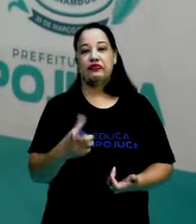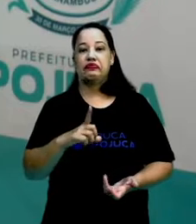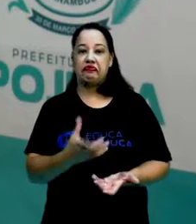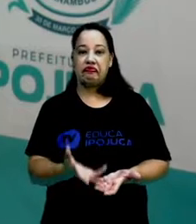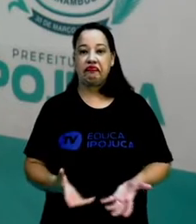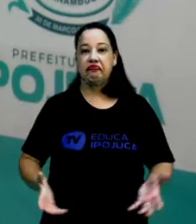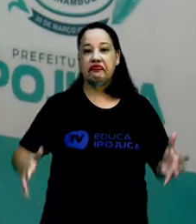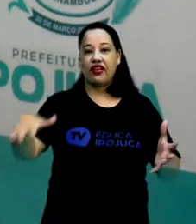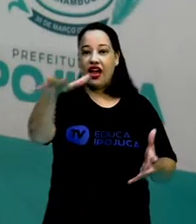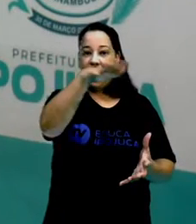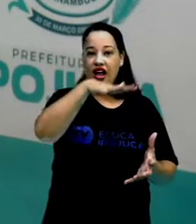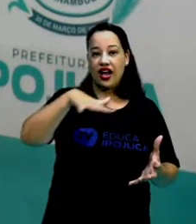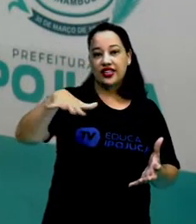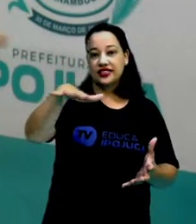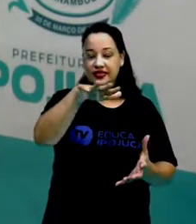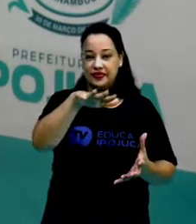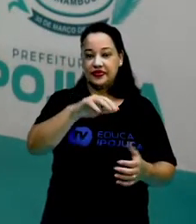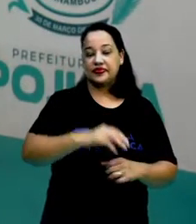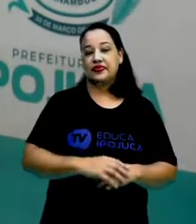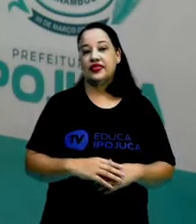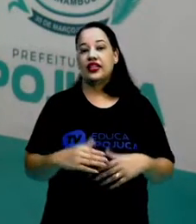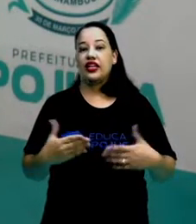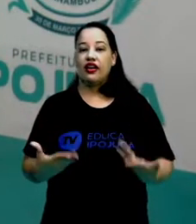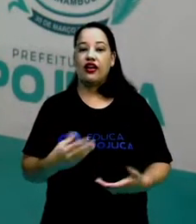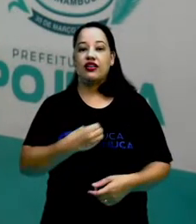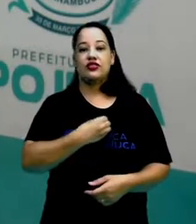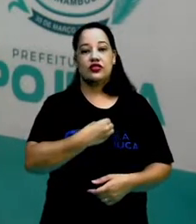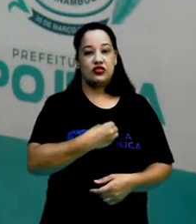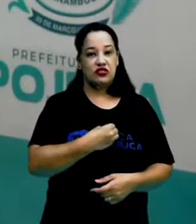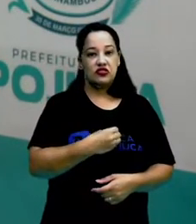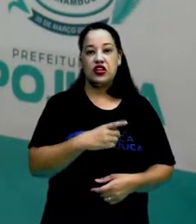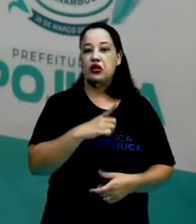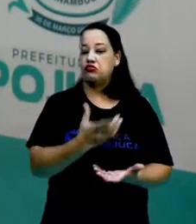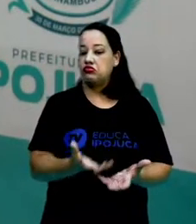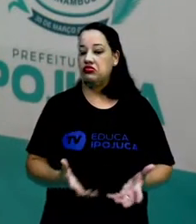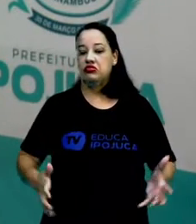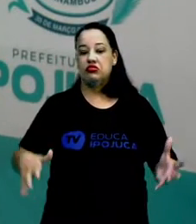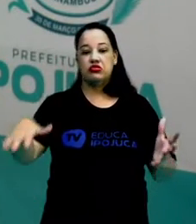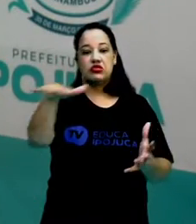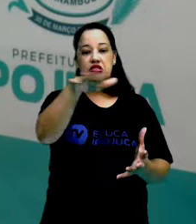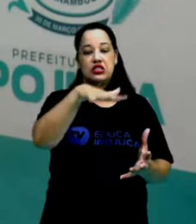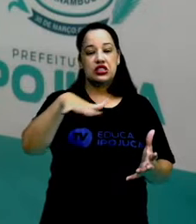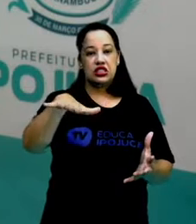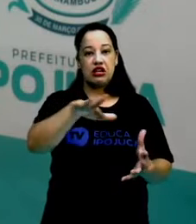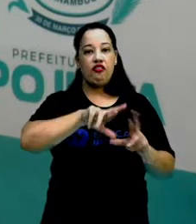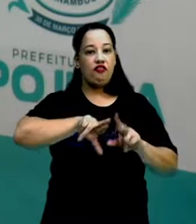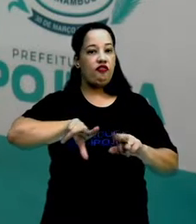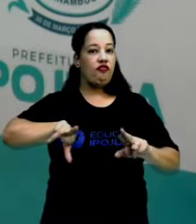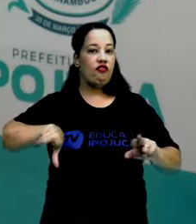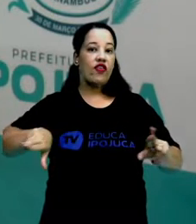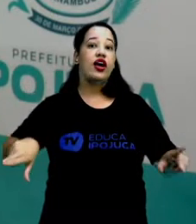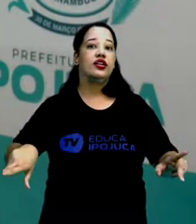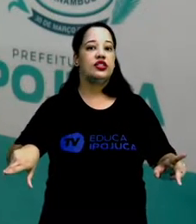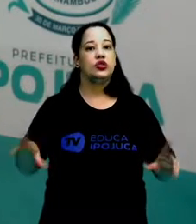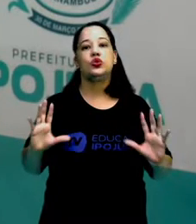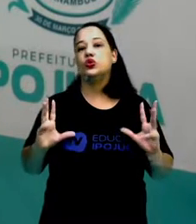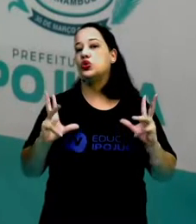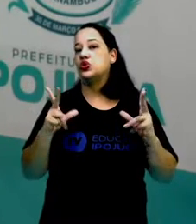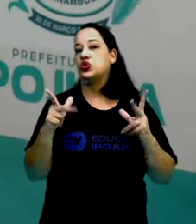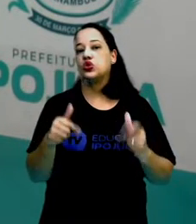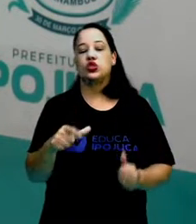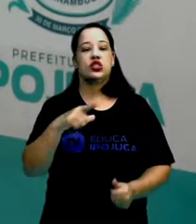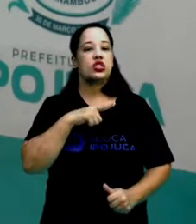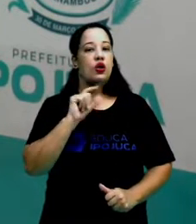seja, vivemos diversos estilos de ecossistemas e todos eles têm o